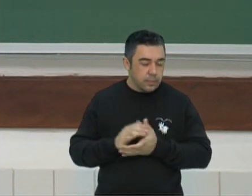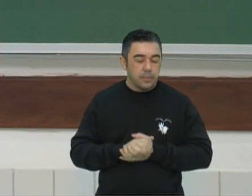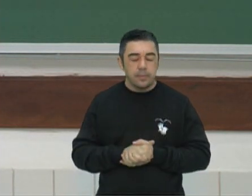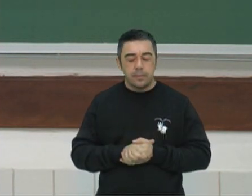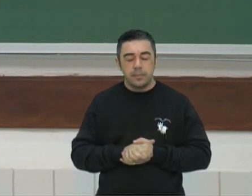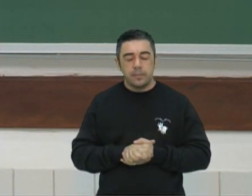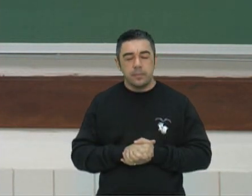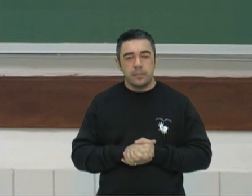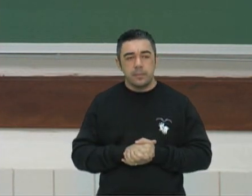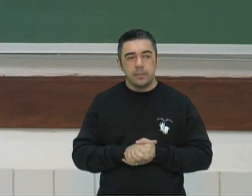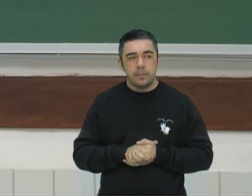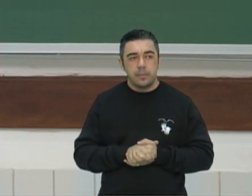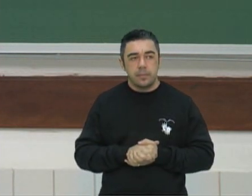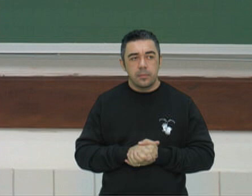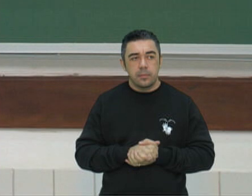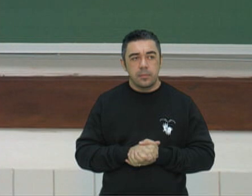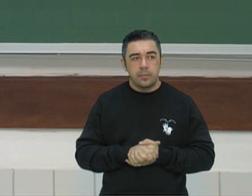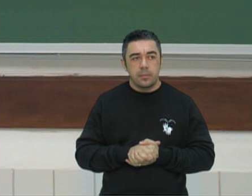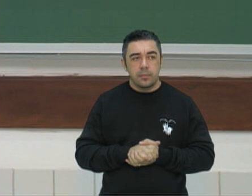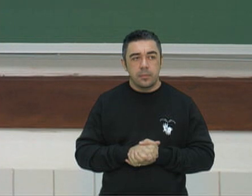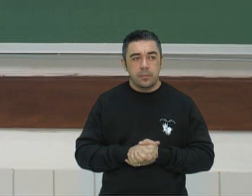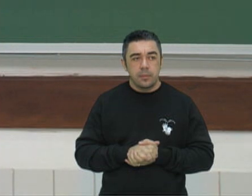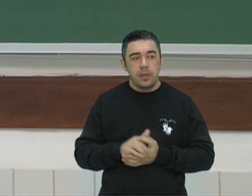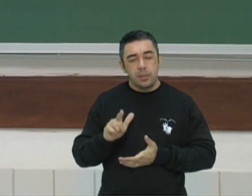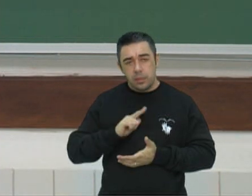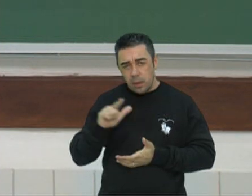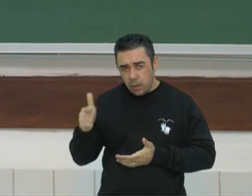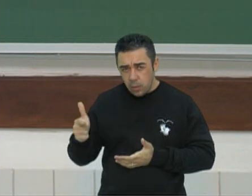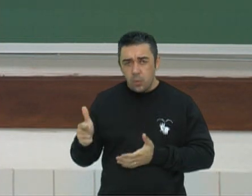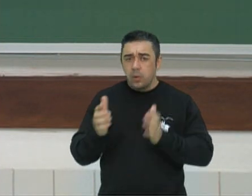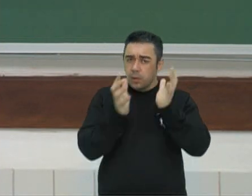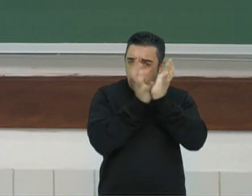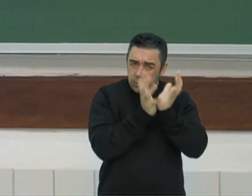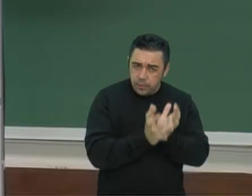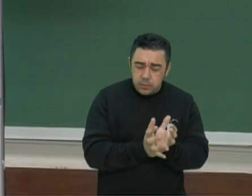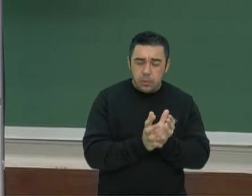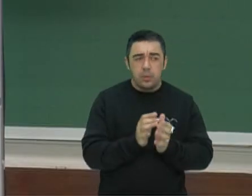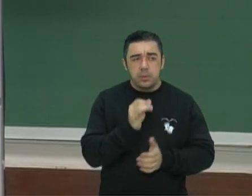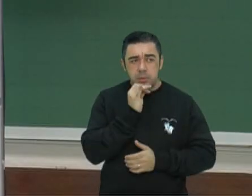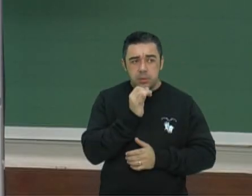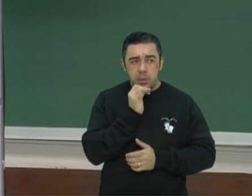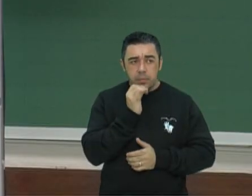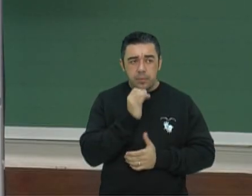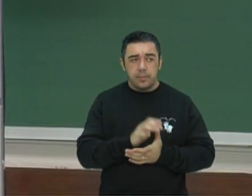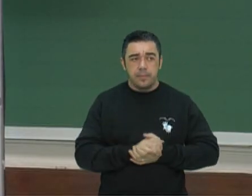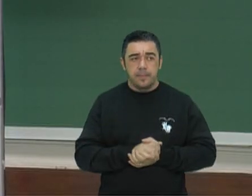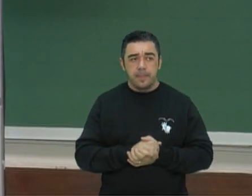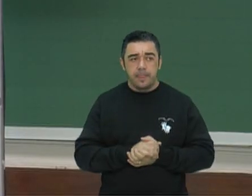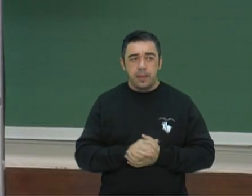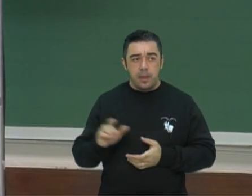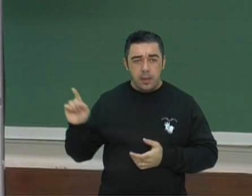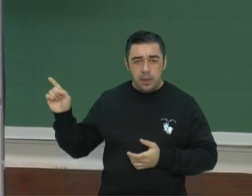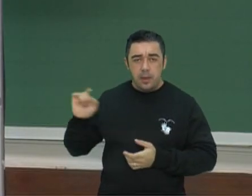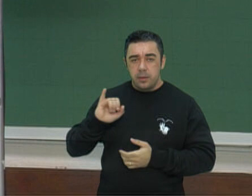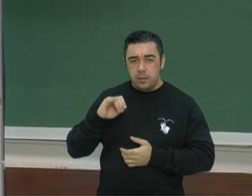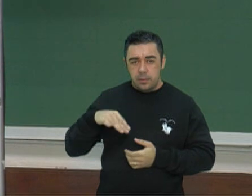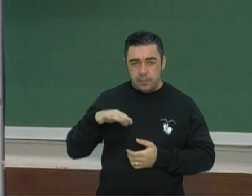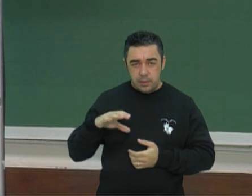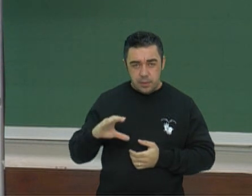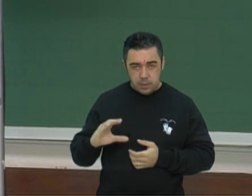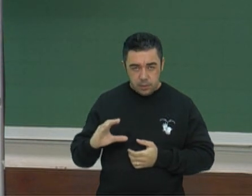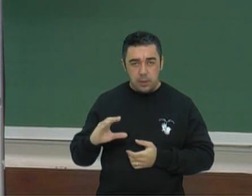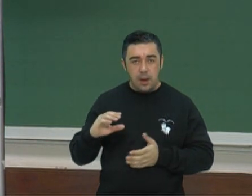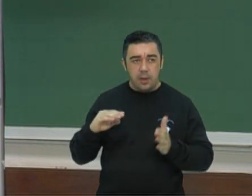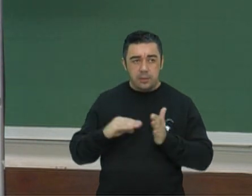Só lembrando disso aqui. Existem outras classificações também, tá? Aqui, essas que a gente já viu até a laranja,